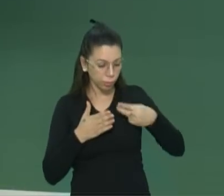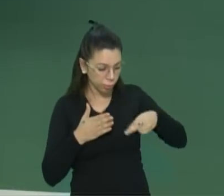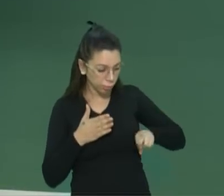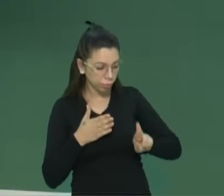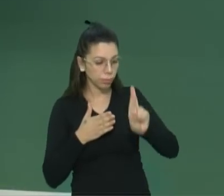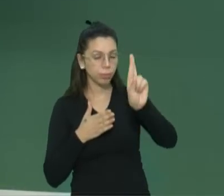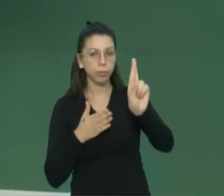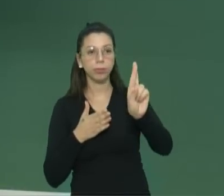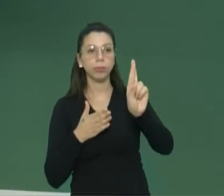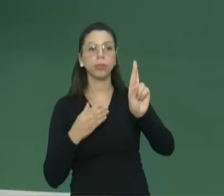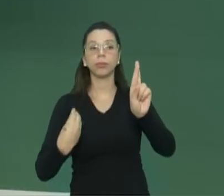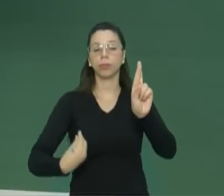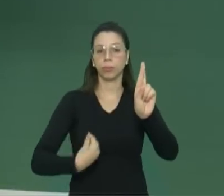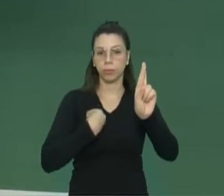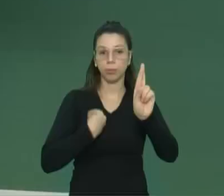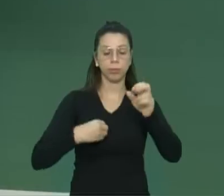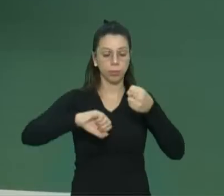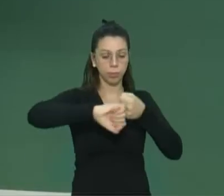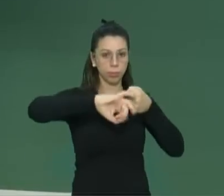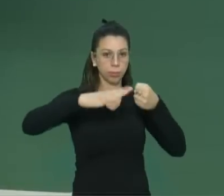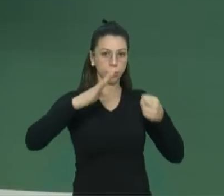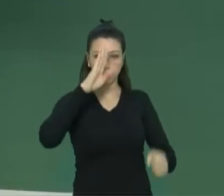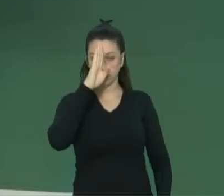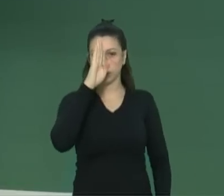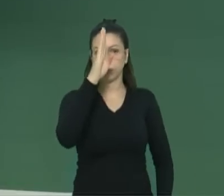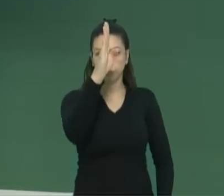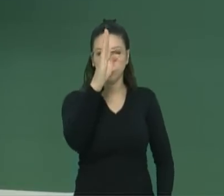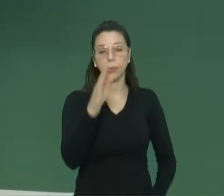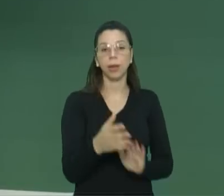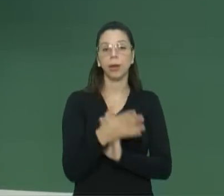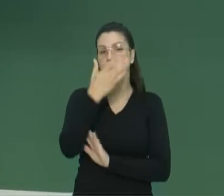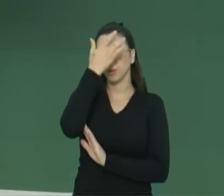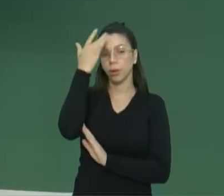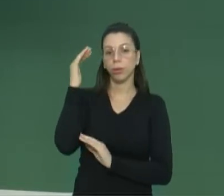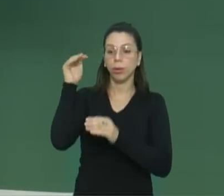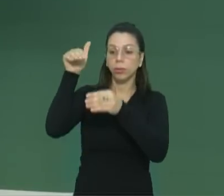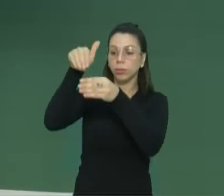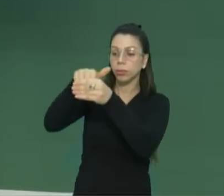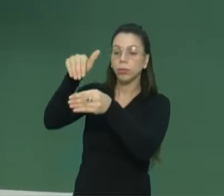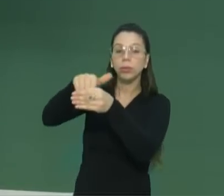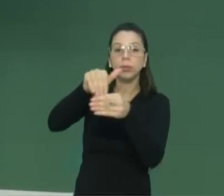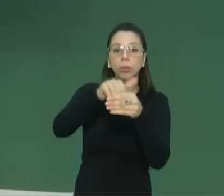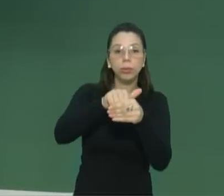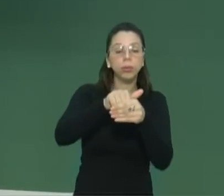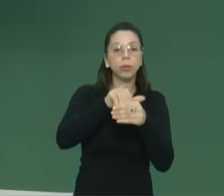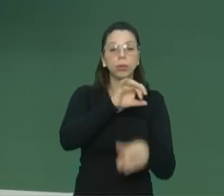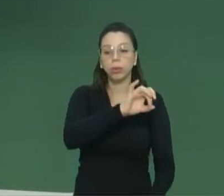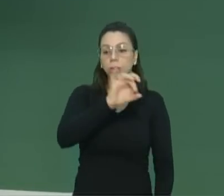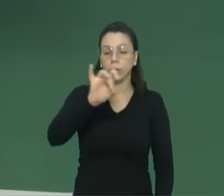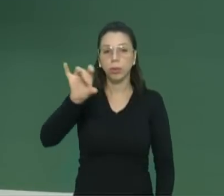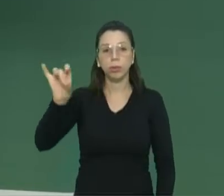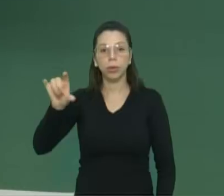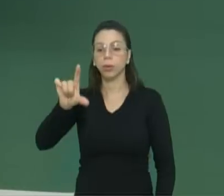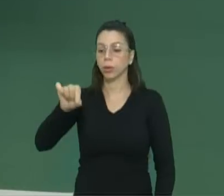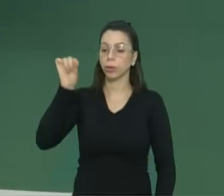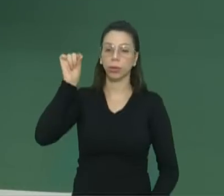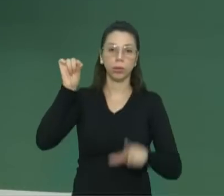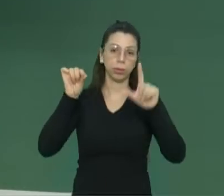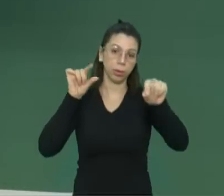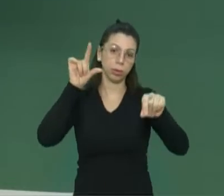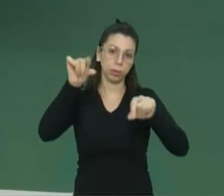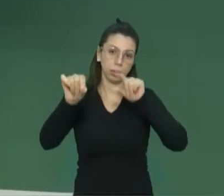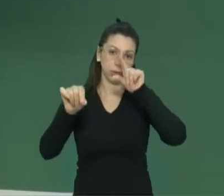representação. Existe a democracia direta, que é quando as pessoas decidem diretamente cada item a ser,